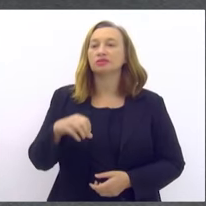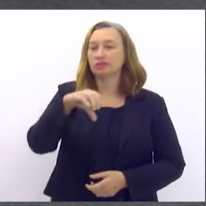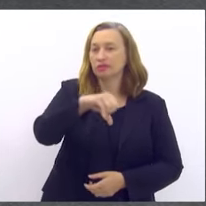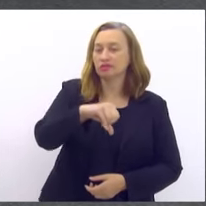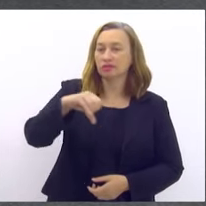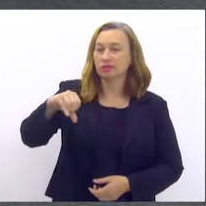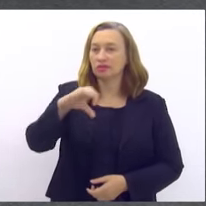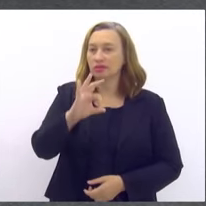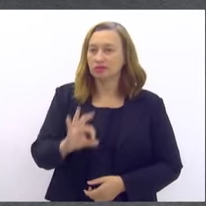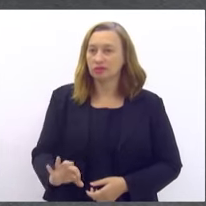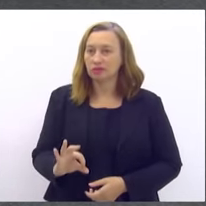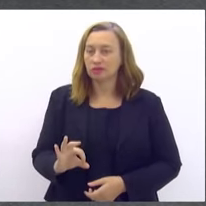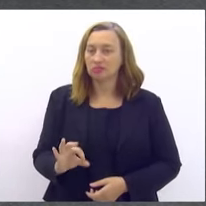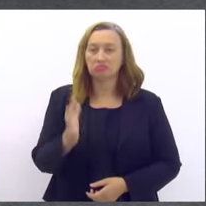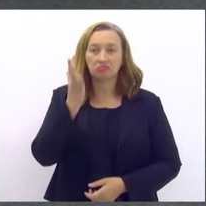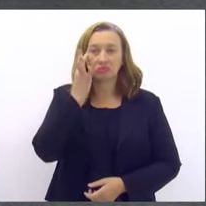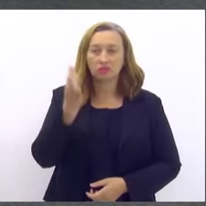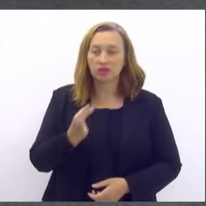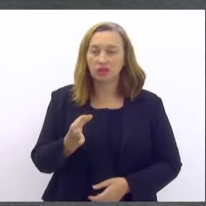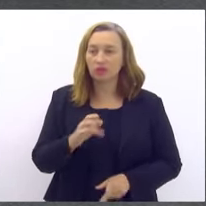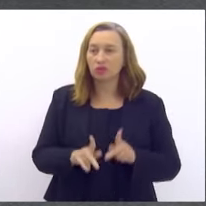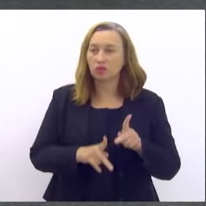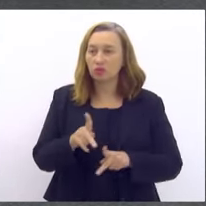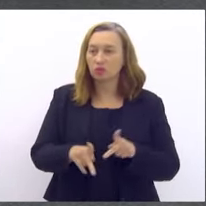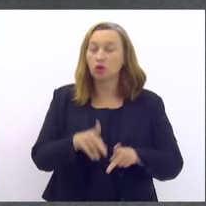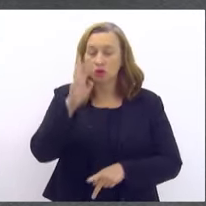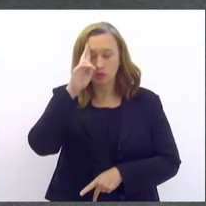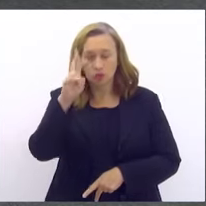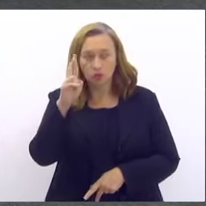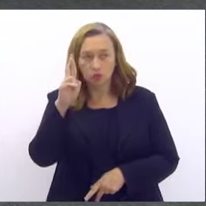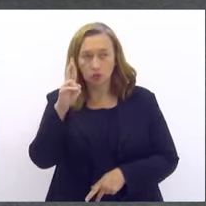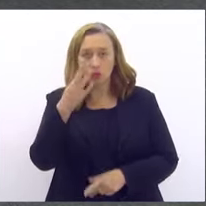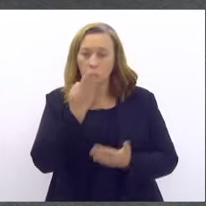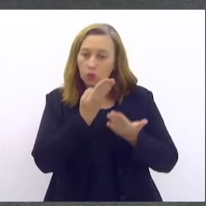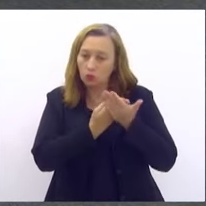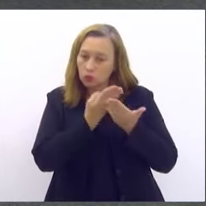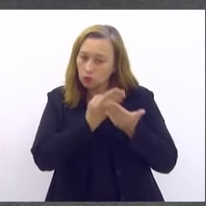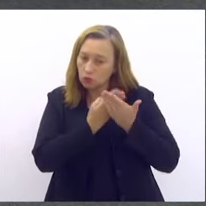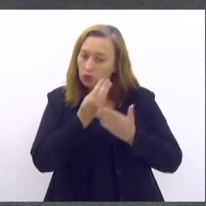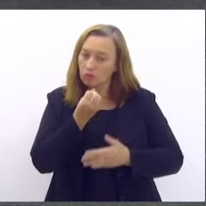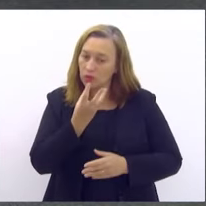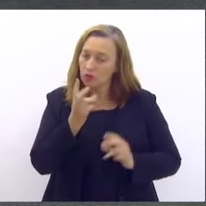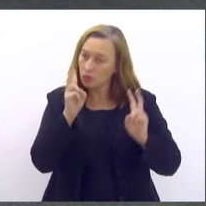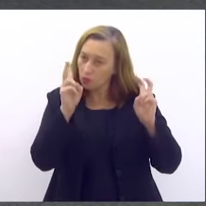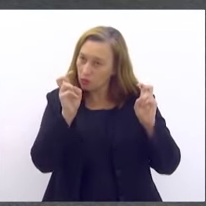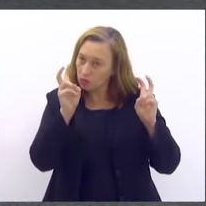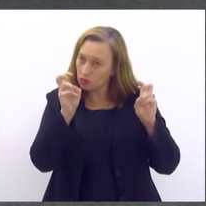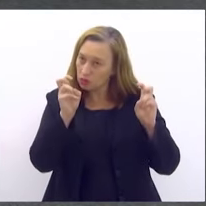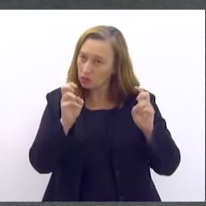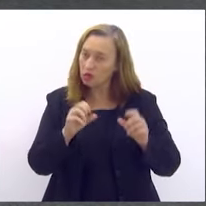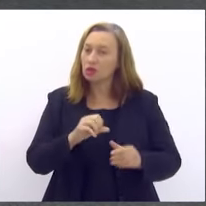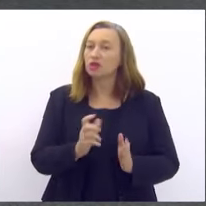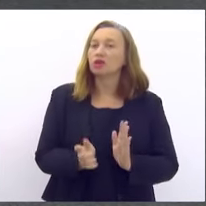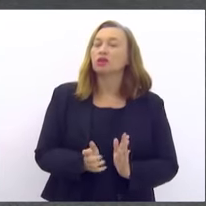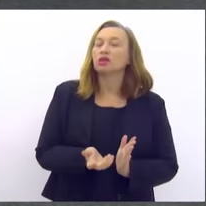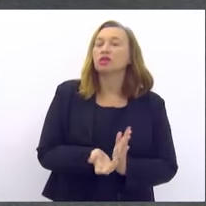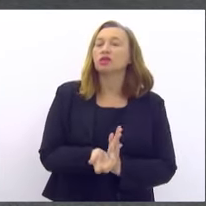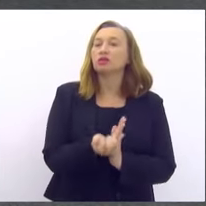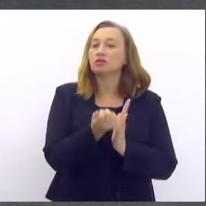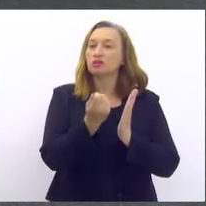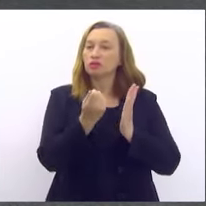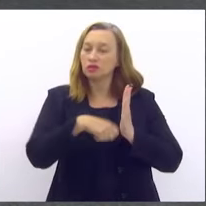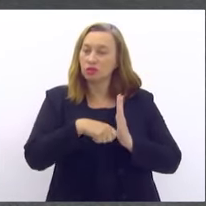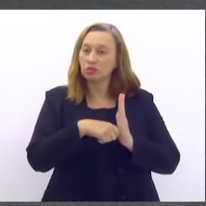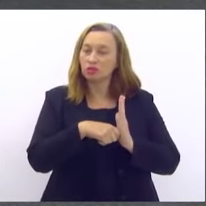99% não sabem e o ch é um grande estudioso né do da reforma tributária que nesse momento